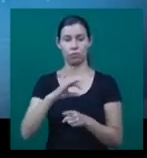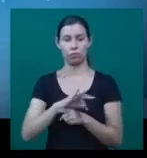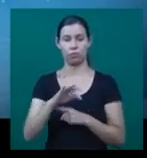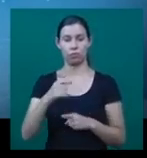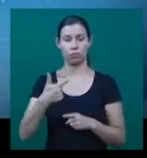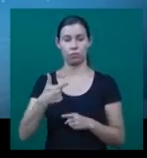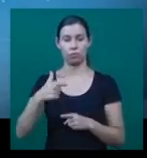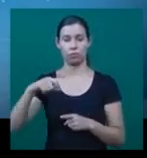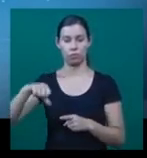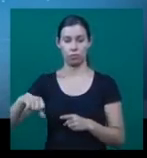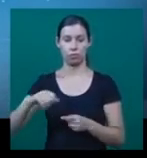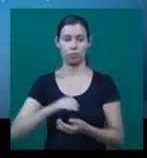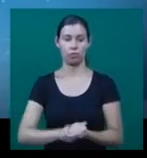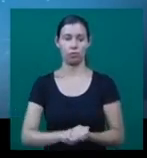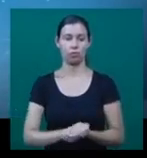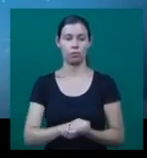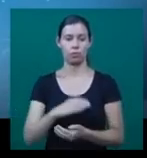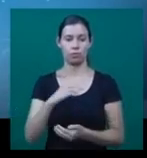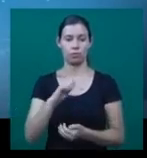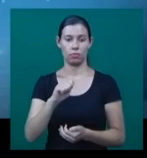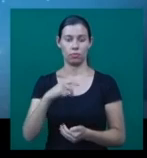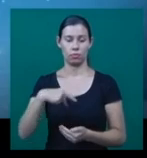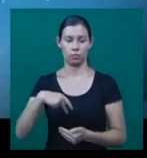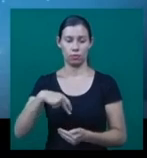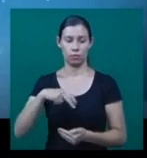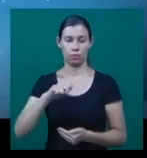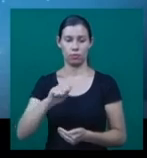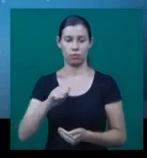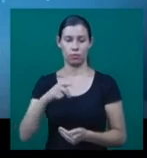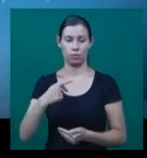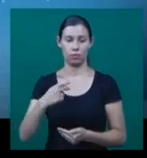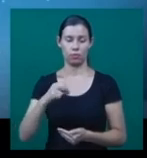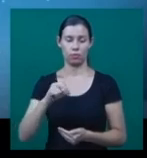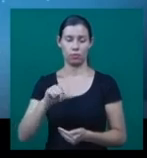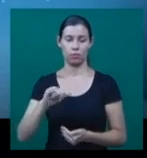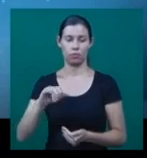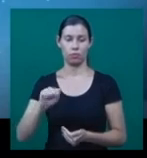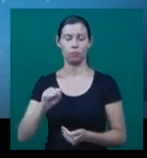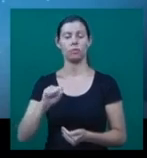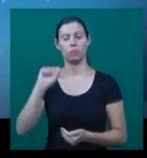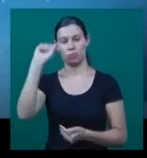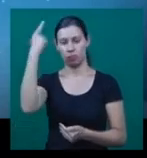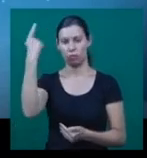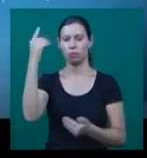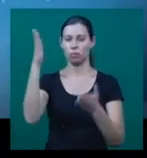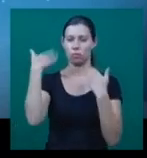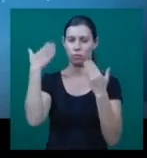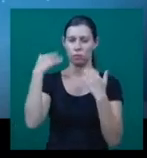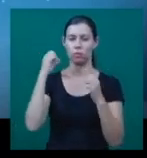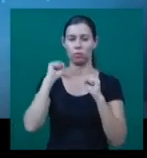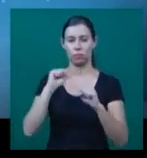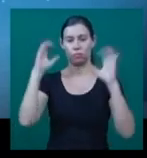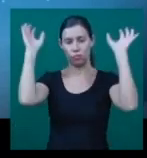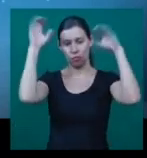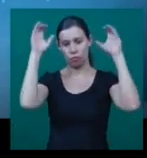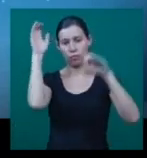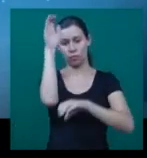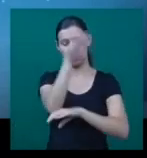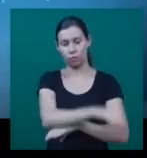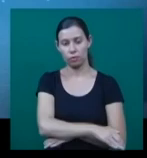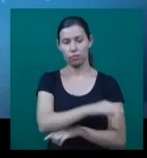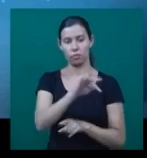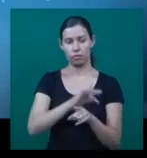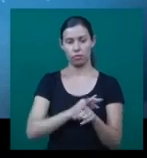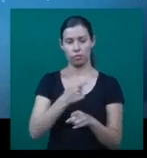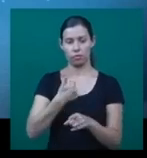graus. Em Canápolis, dia quente, com muito sol logo cedo. Pode chover forte no fim da tarde. A temperatura mínima é de 20